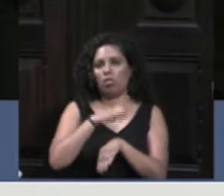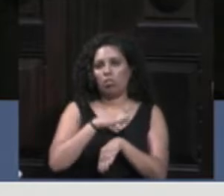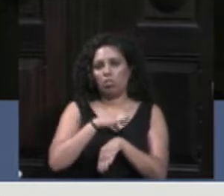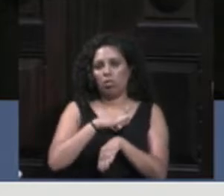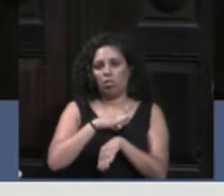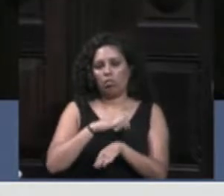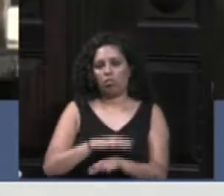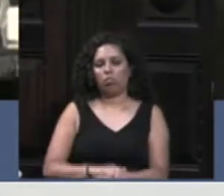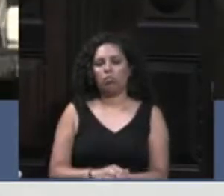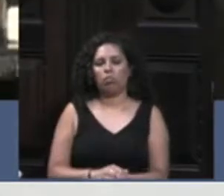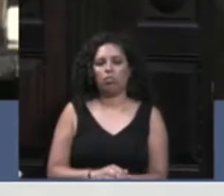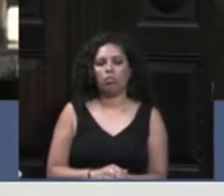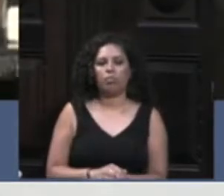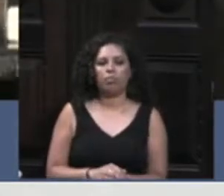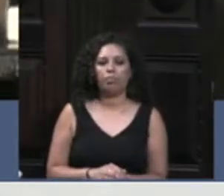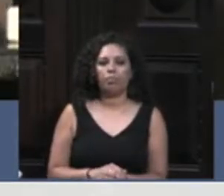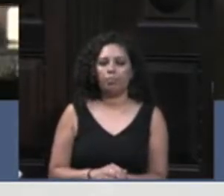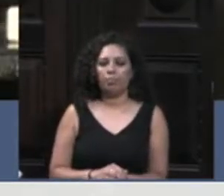constitucionalidade.